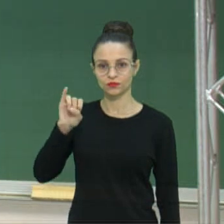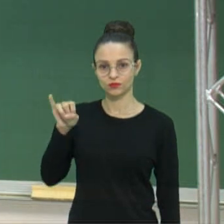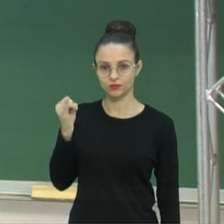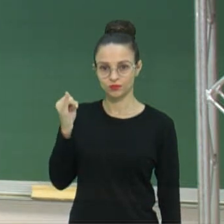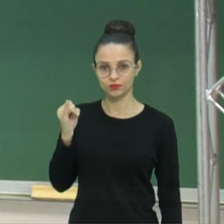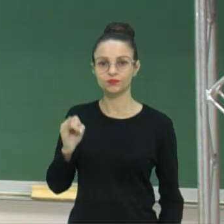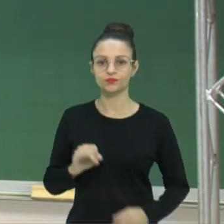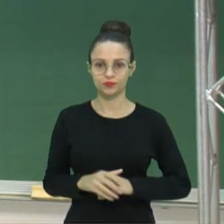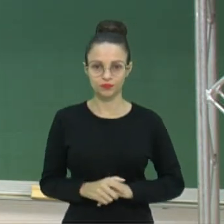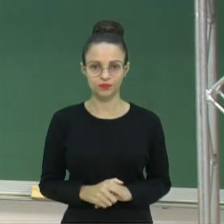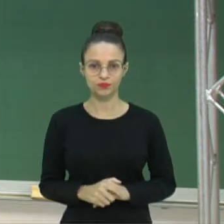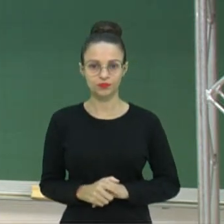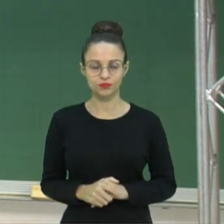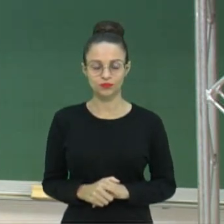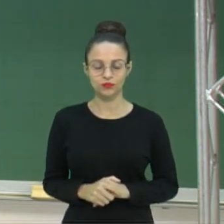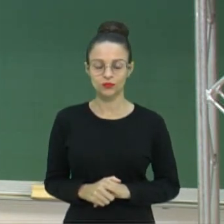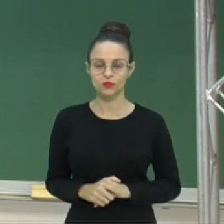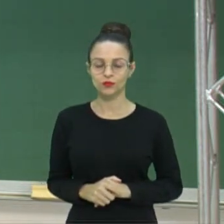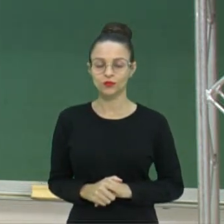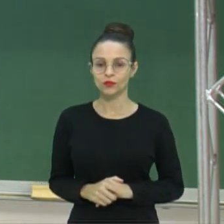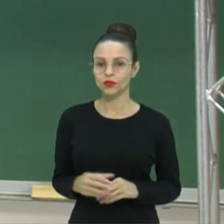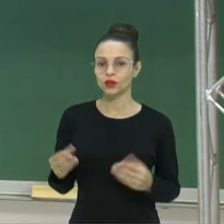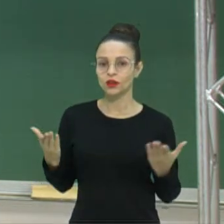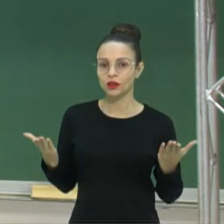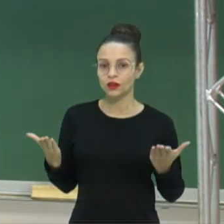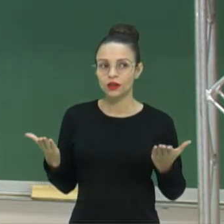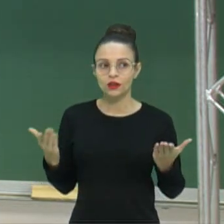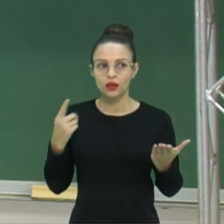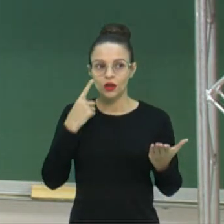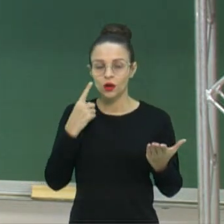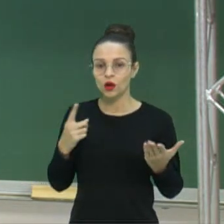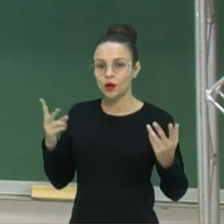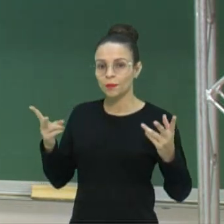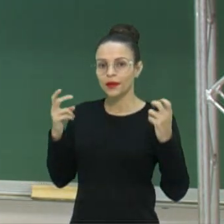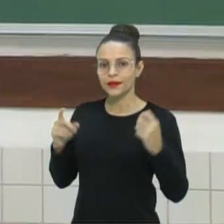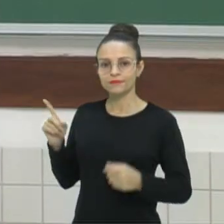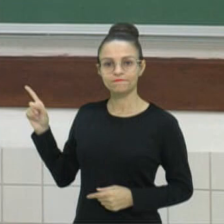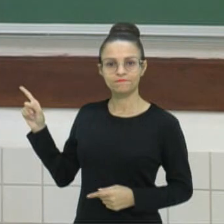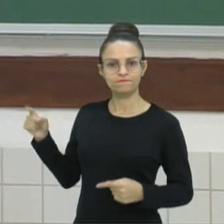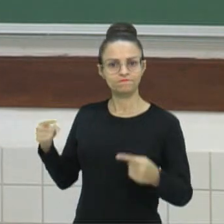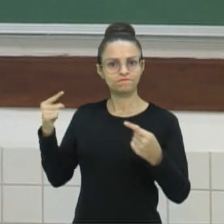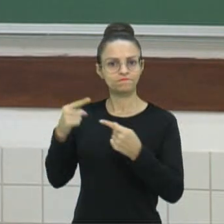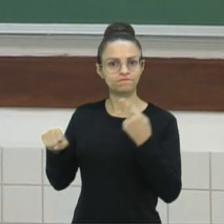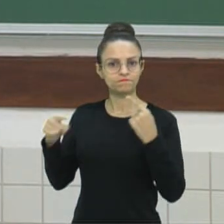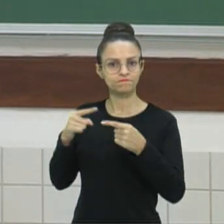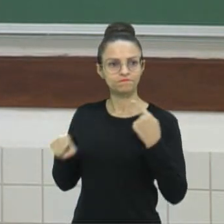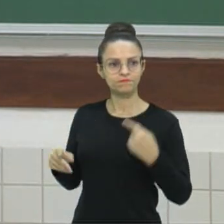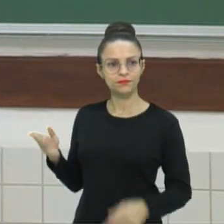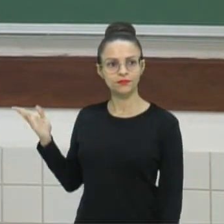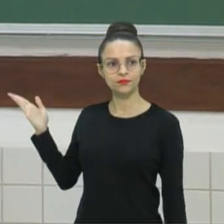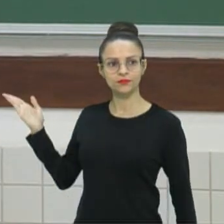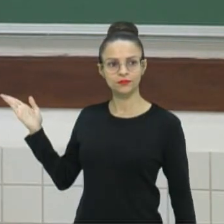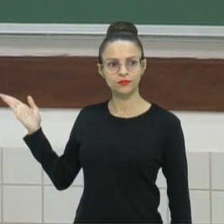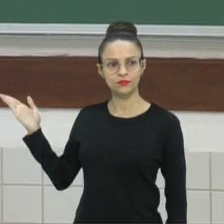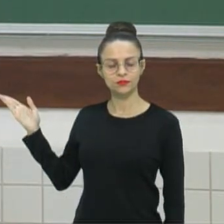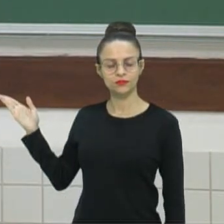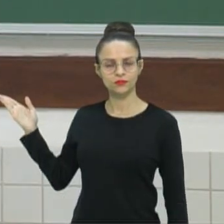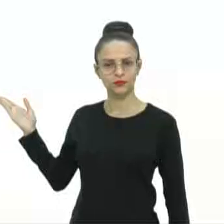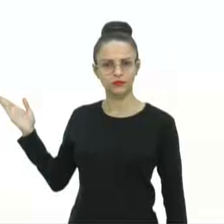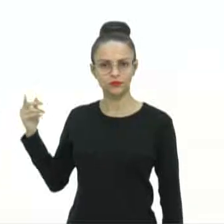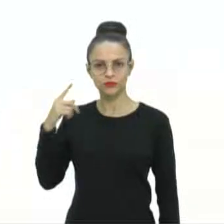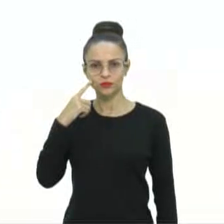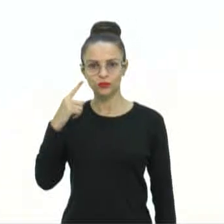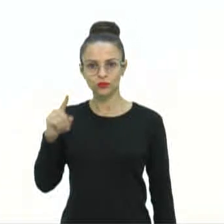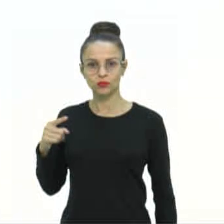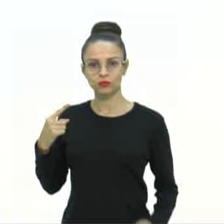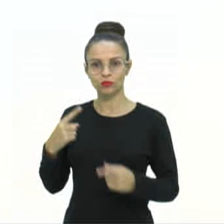joules, certo? E o que a gente faz? Perceba que esse valor aqui ele não está batendo com esse formato. É porque esse formato está